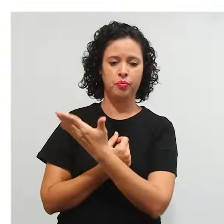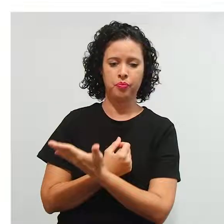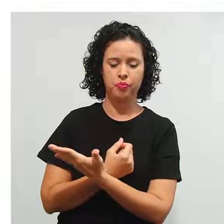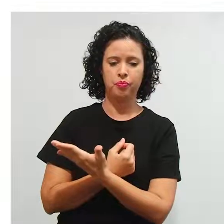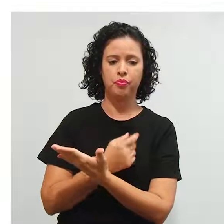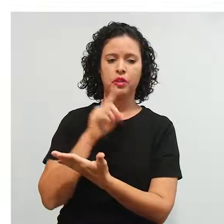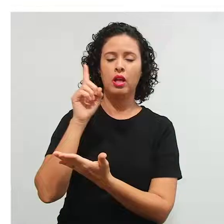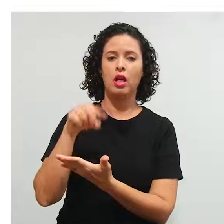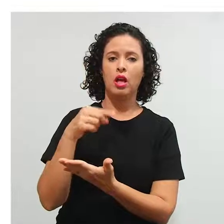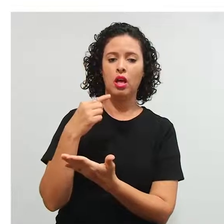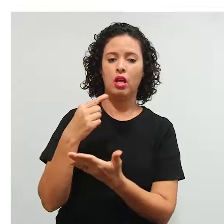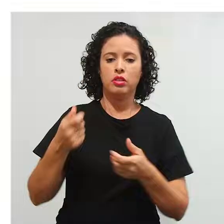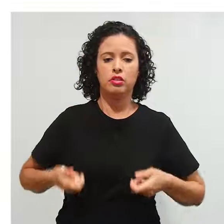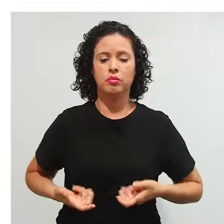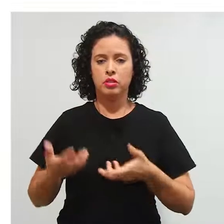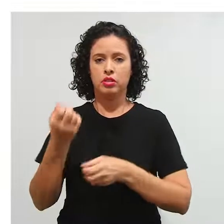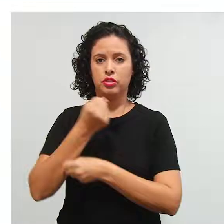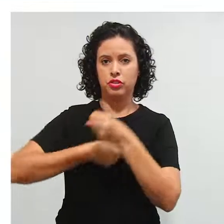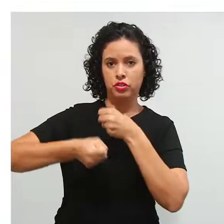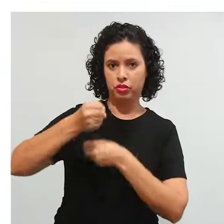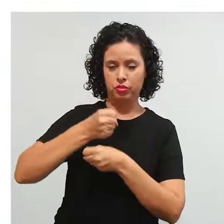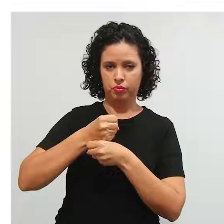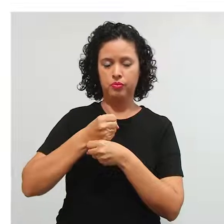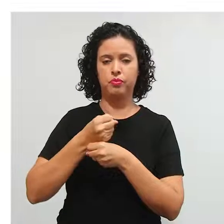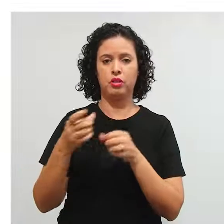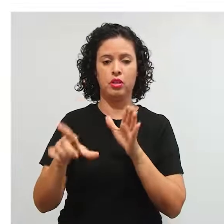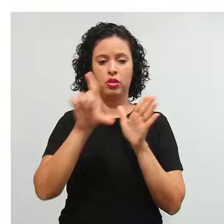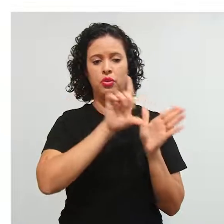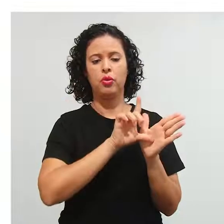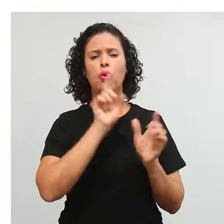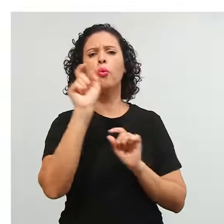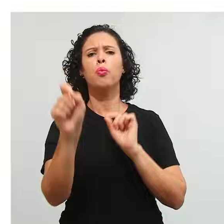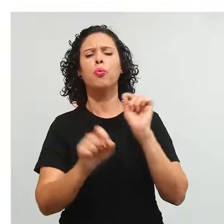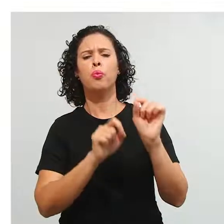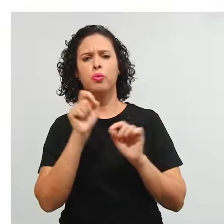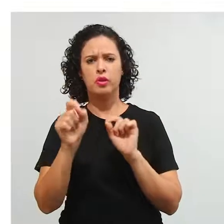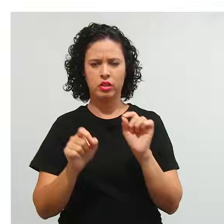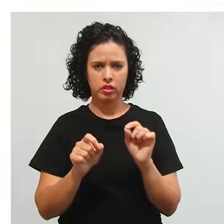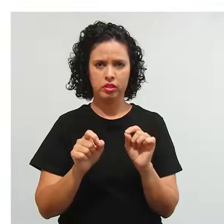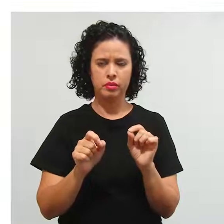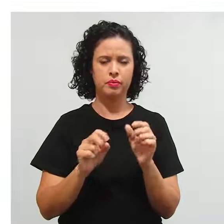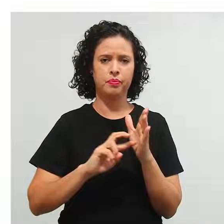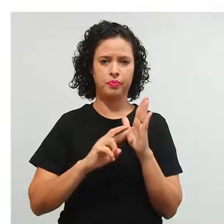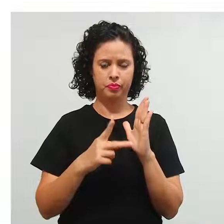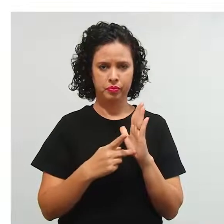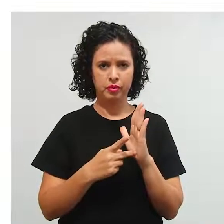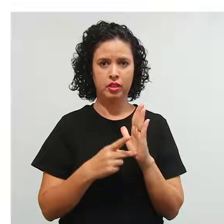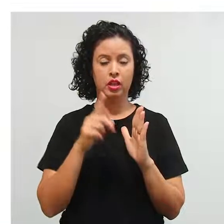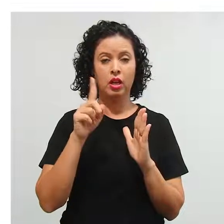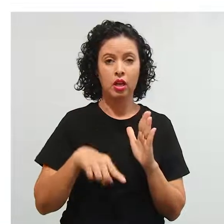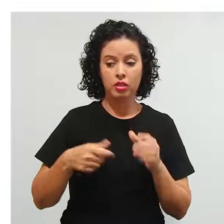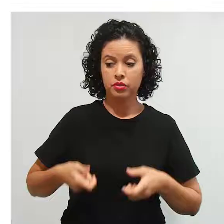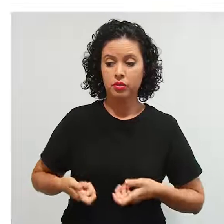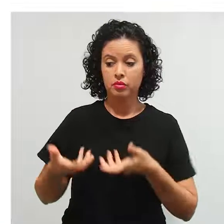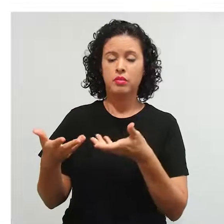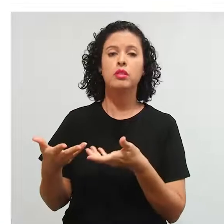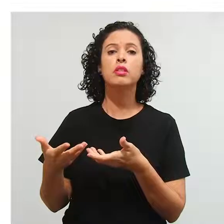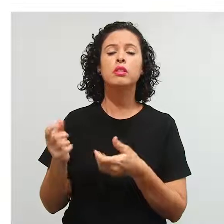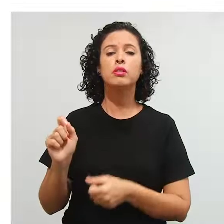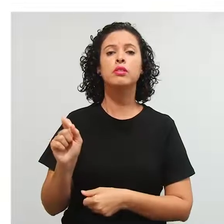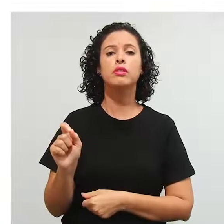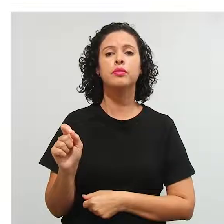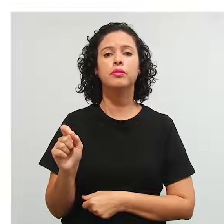as despesas de exercício anterior. Então, o que são despesas de exercício anterior? São despesas